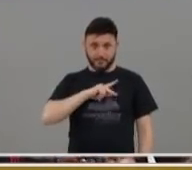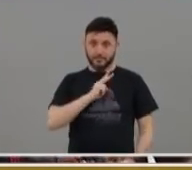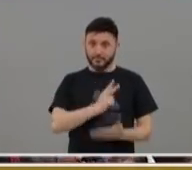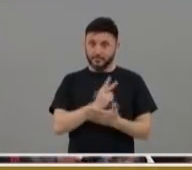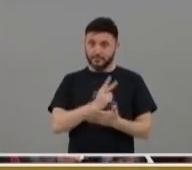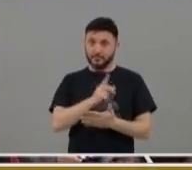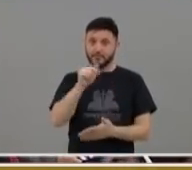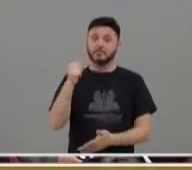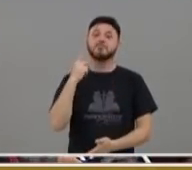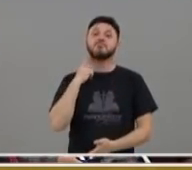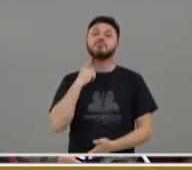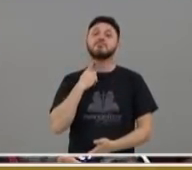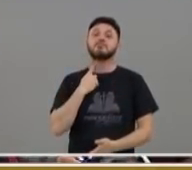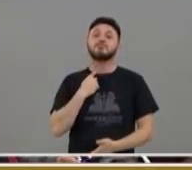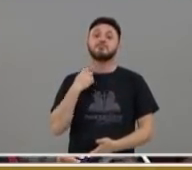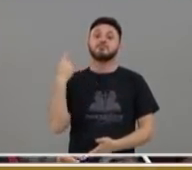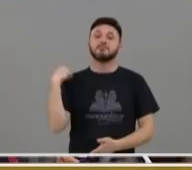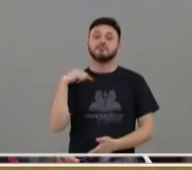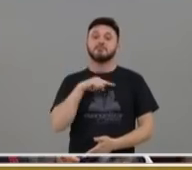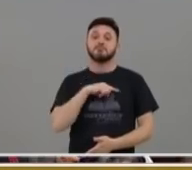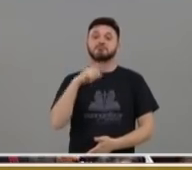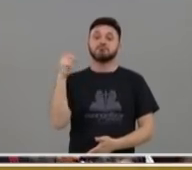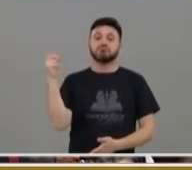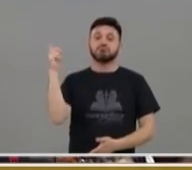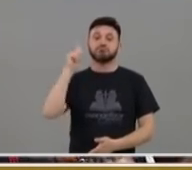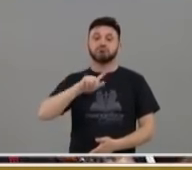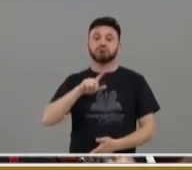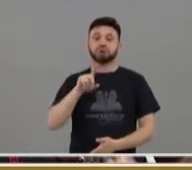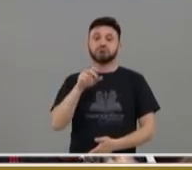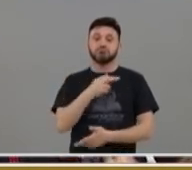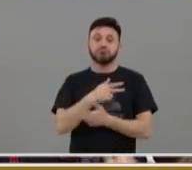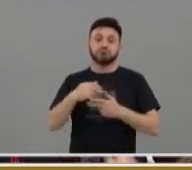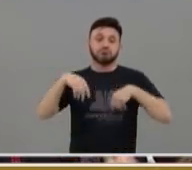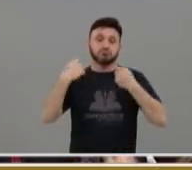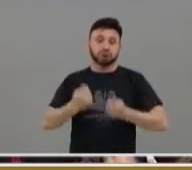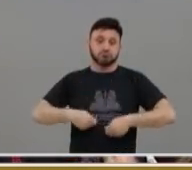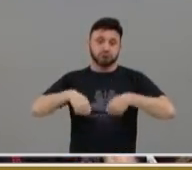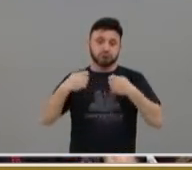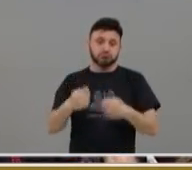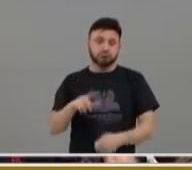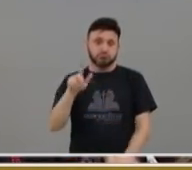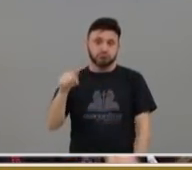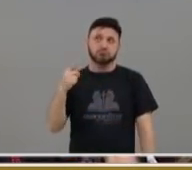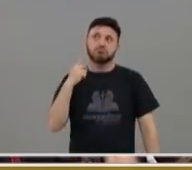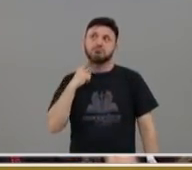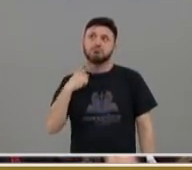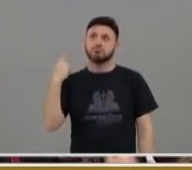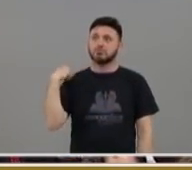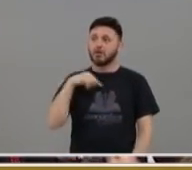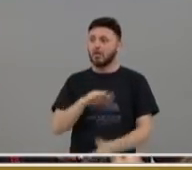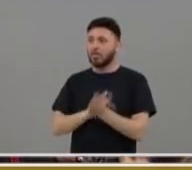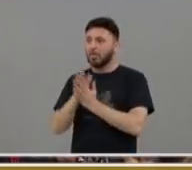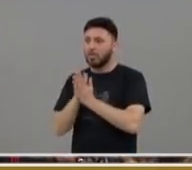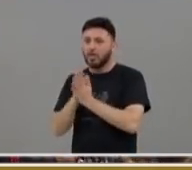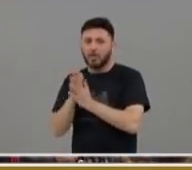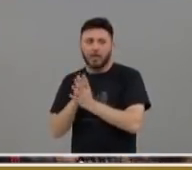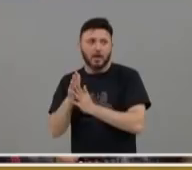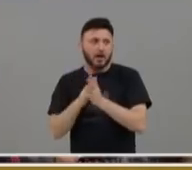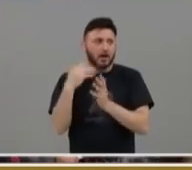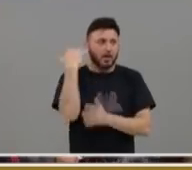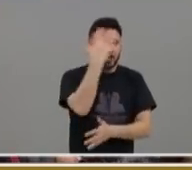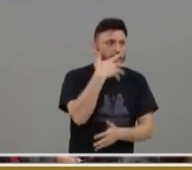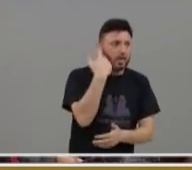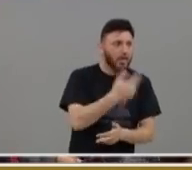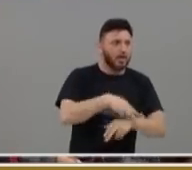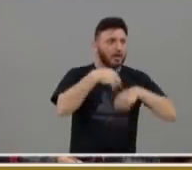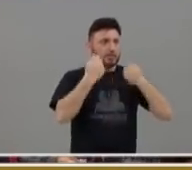o desejo de suprir uma necessidade. É o desejo de suprir uma necessidade, o desejo